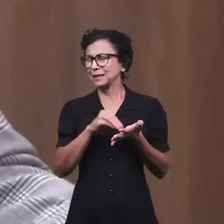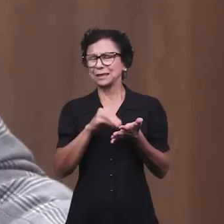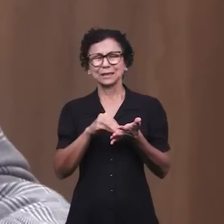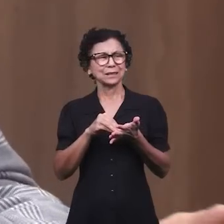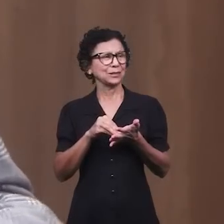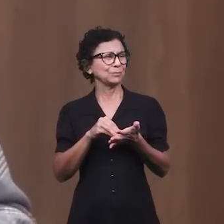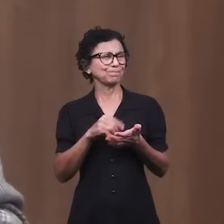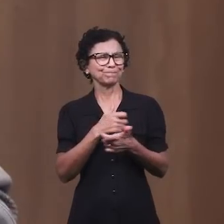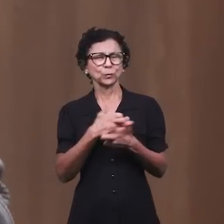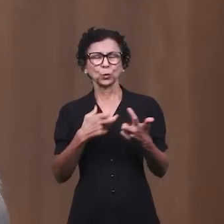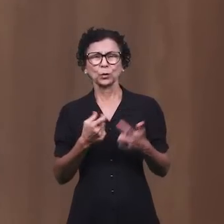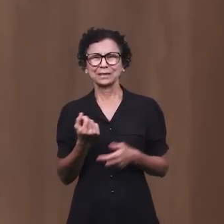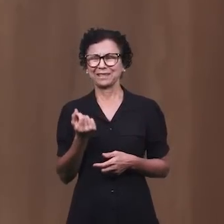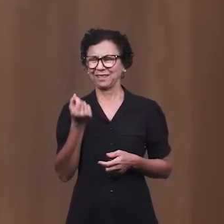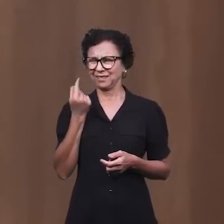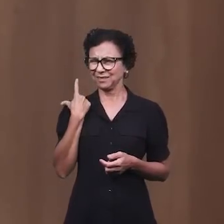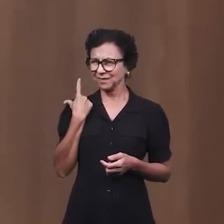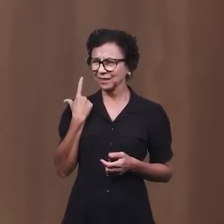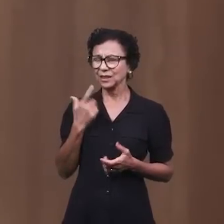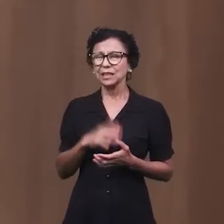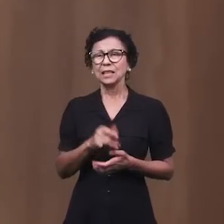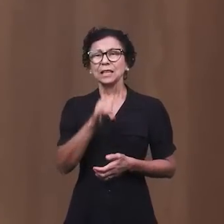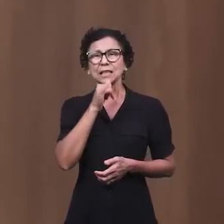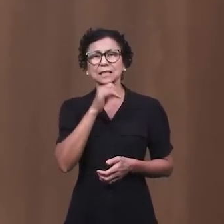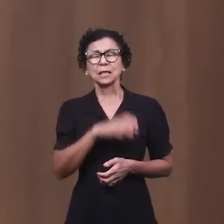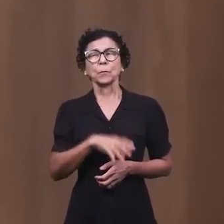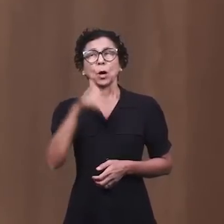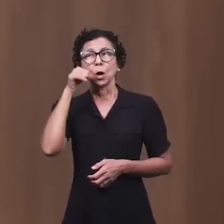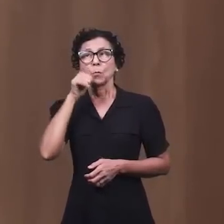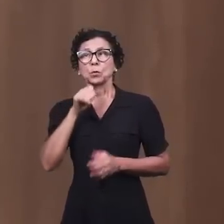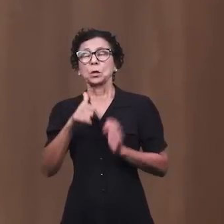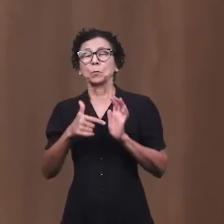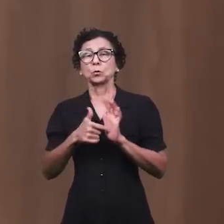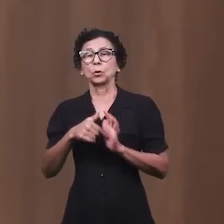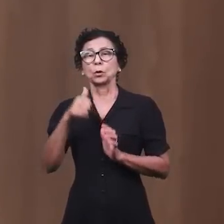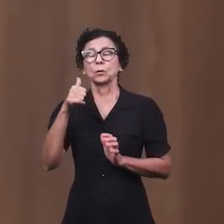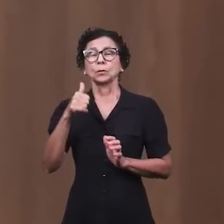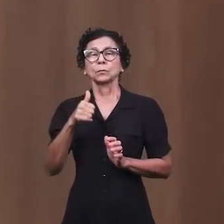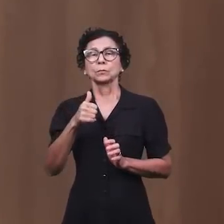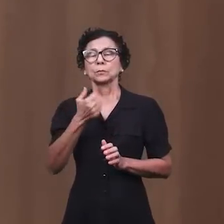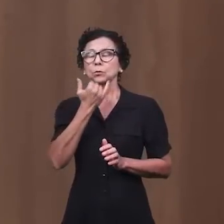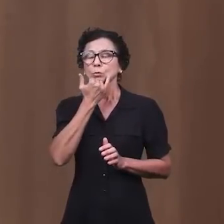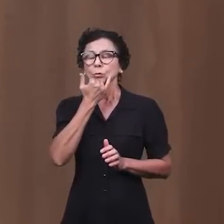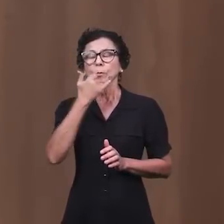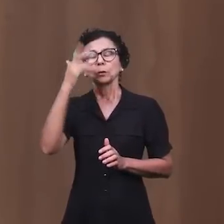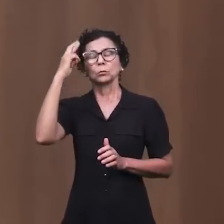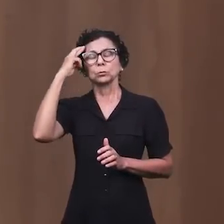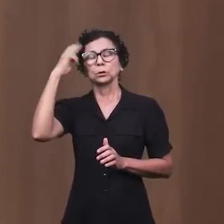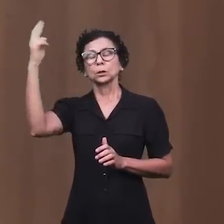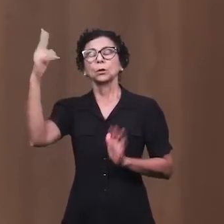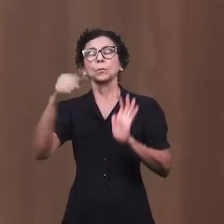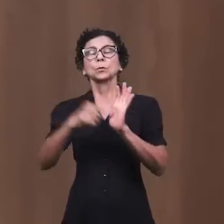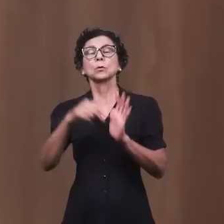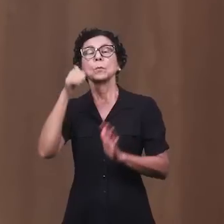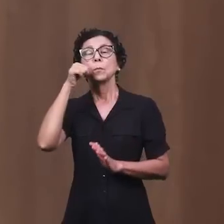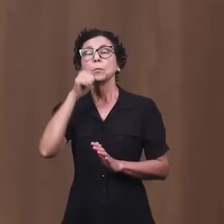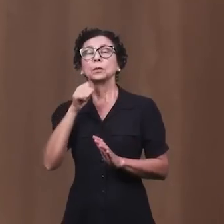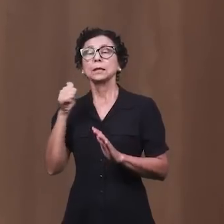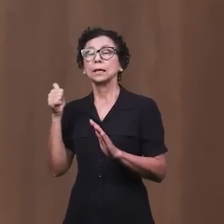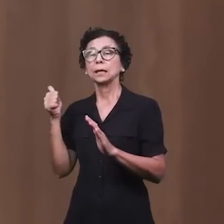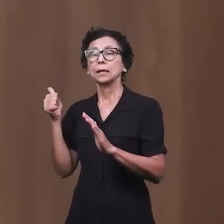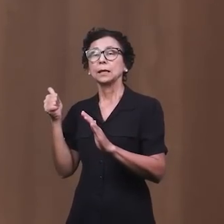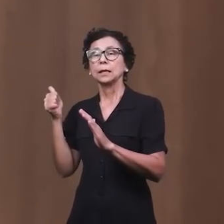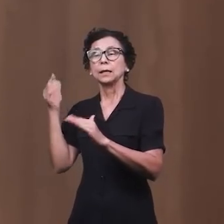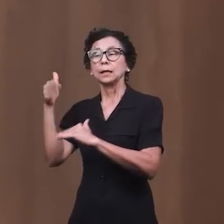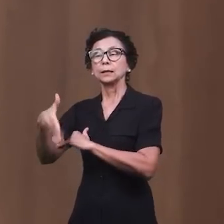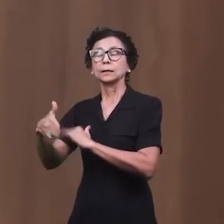dom estranho, né? O senhor mostrou que vai entrar aqui uma mulher que tem mais ou menos 40 anos. Esse dom não existe, o Espírito Santo não é mais